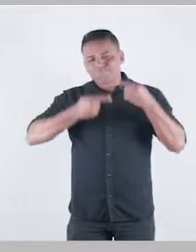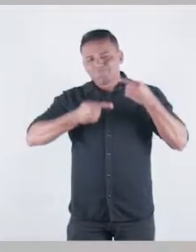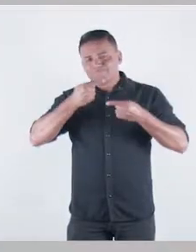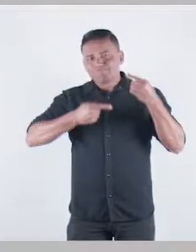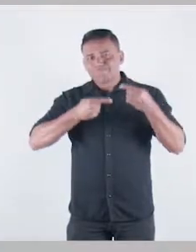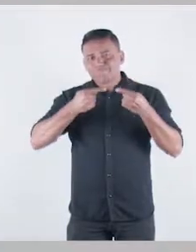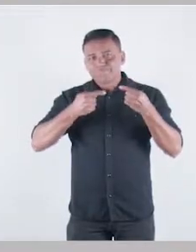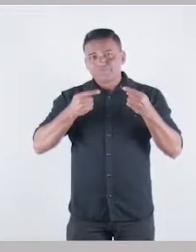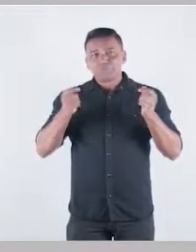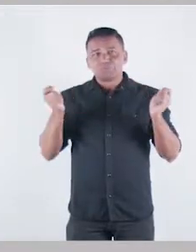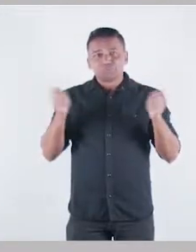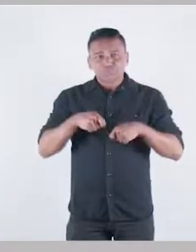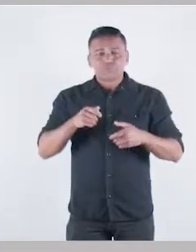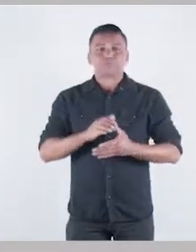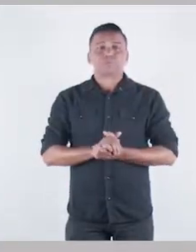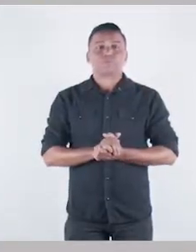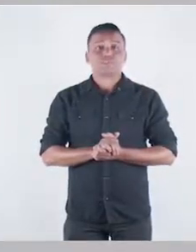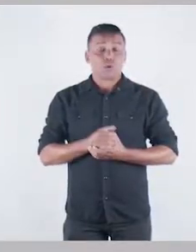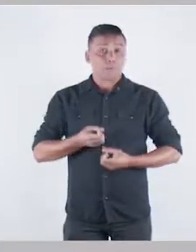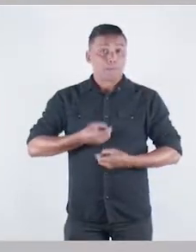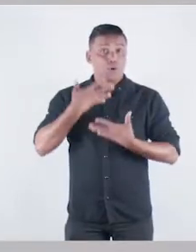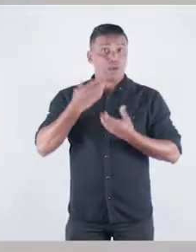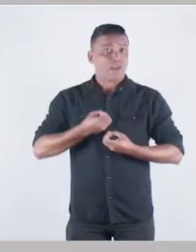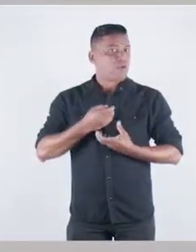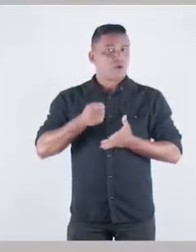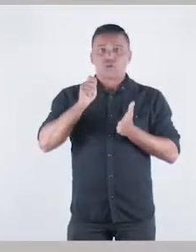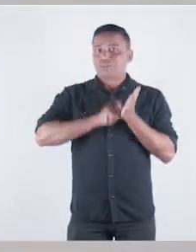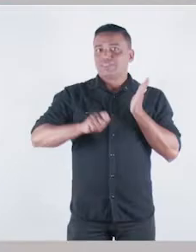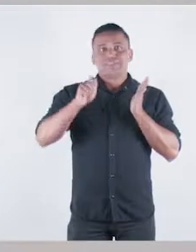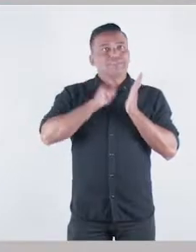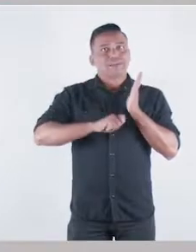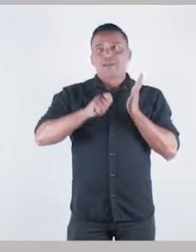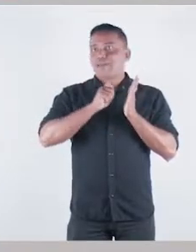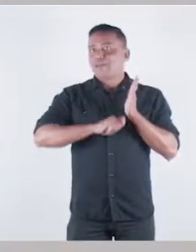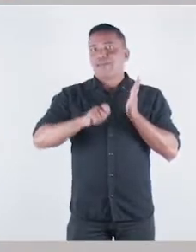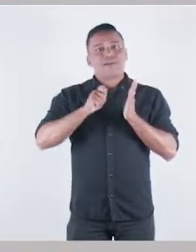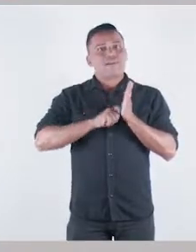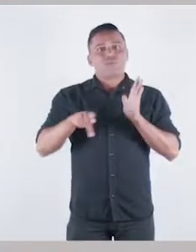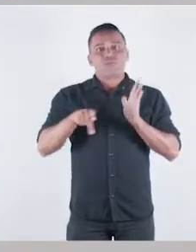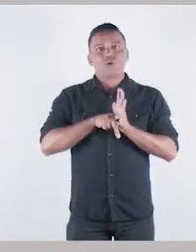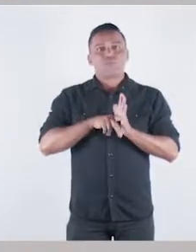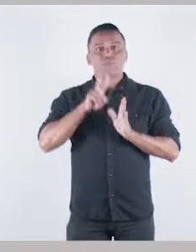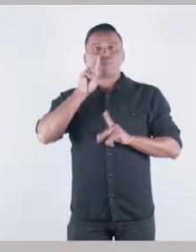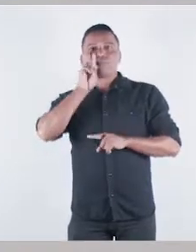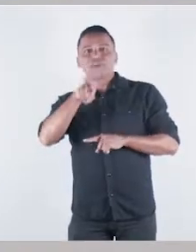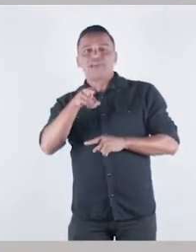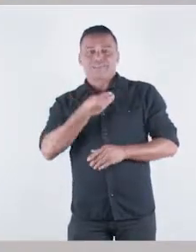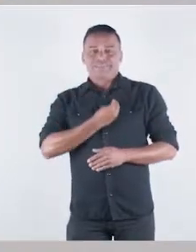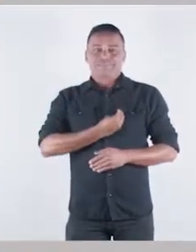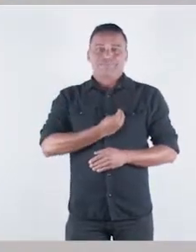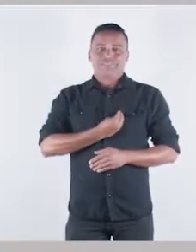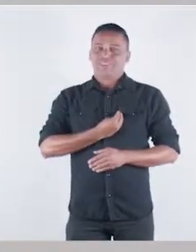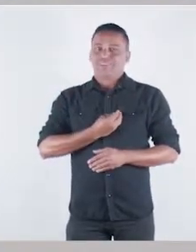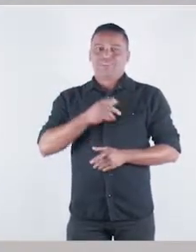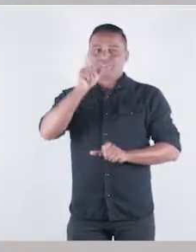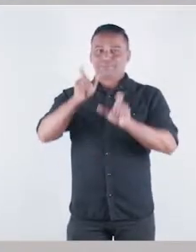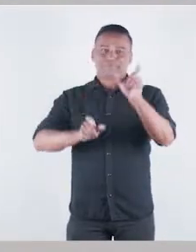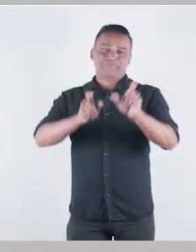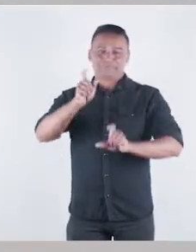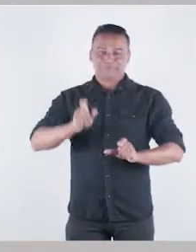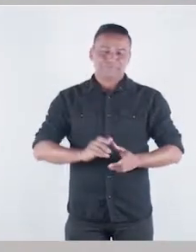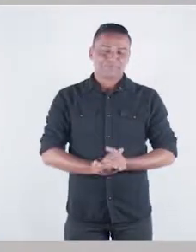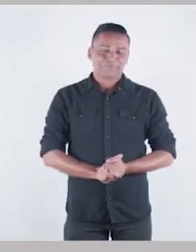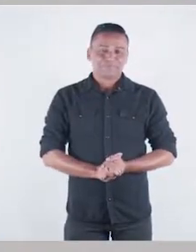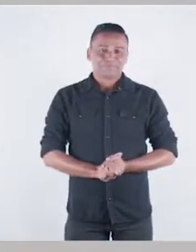que é um poema, evidentemente, como eu falei, eu escrevo muito em cima do nosso cotidiano, né? E